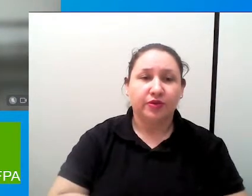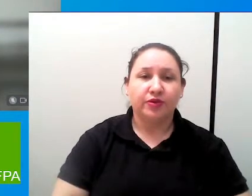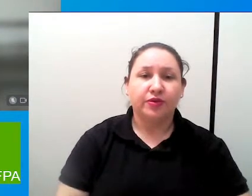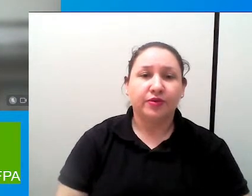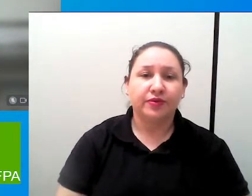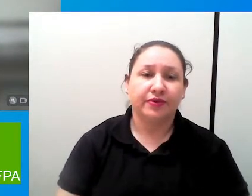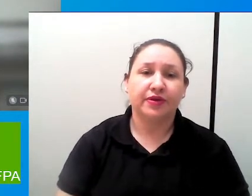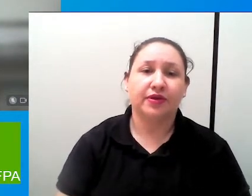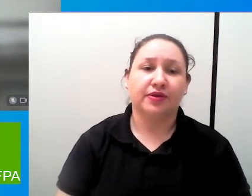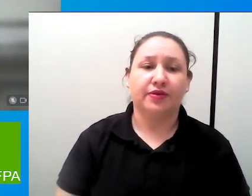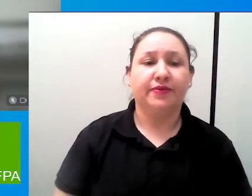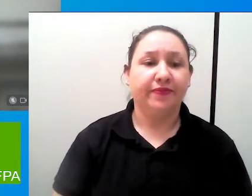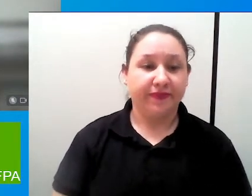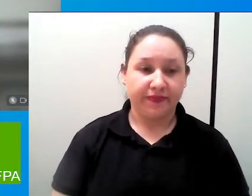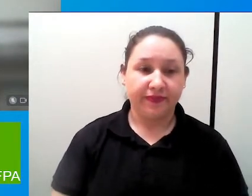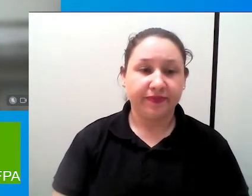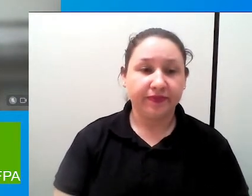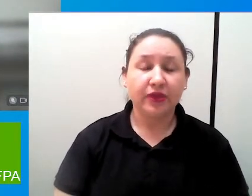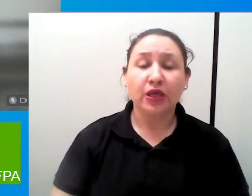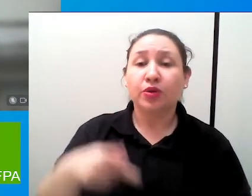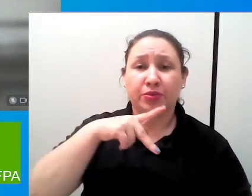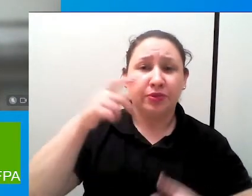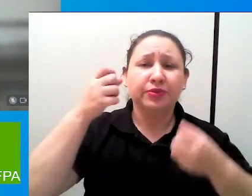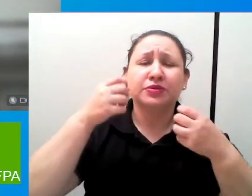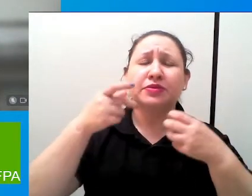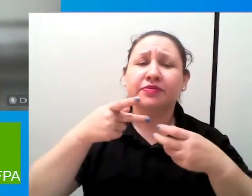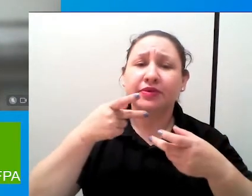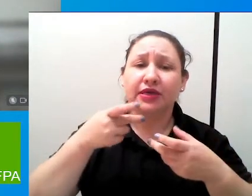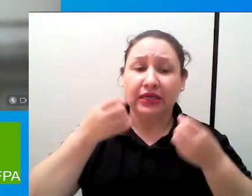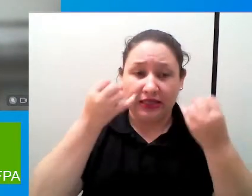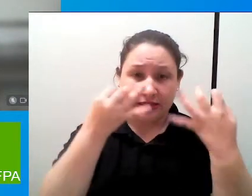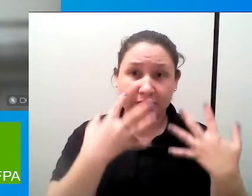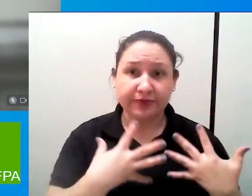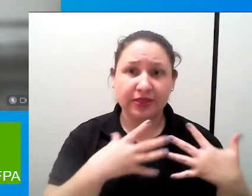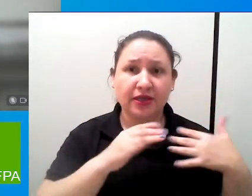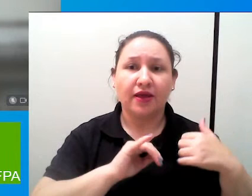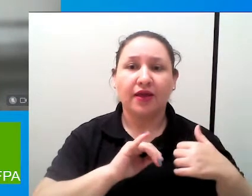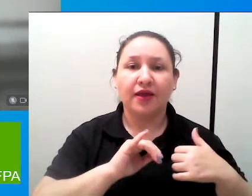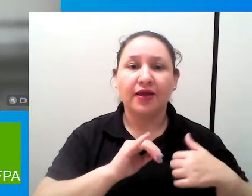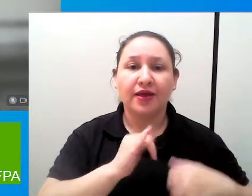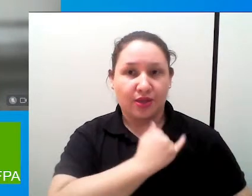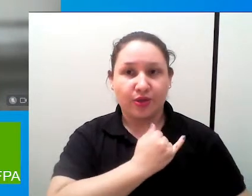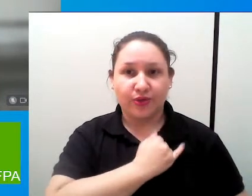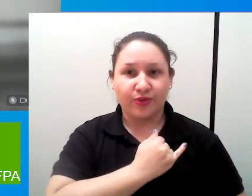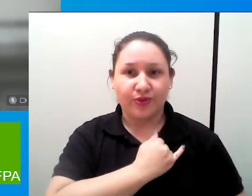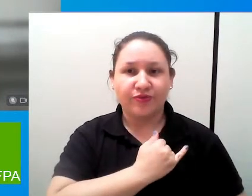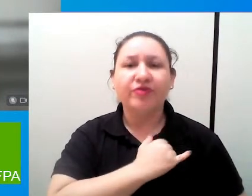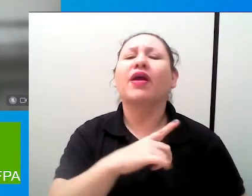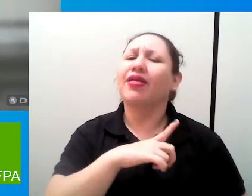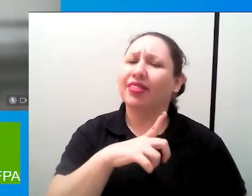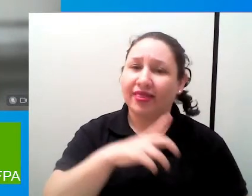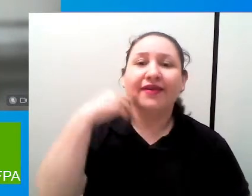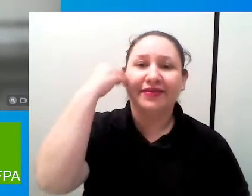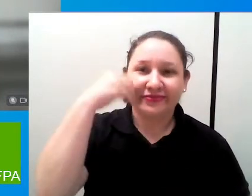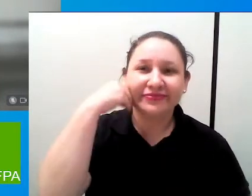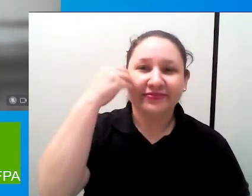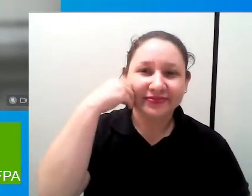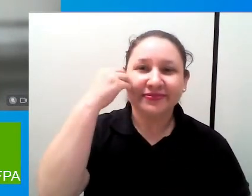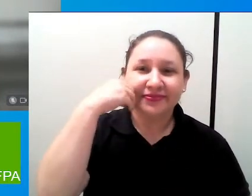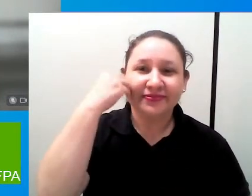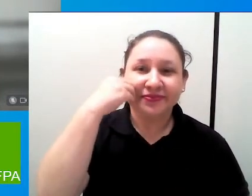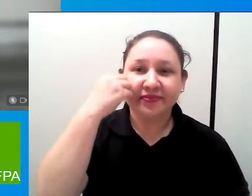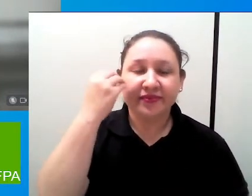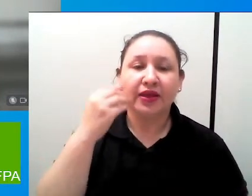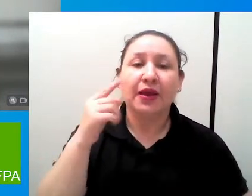Wilson, ele fala, né, que no campus dele, do IFAC, todos têm bastante experiência em extensão, mas ainda